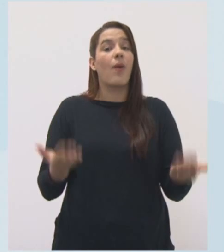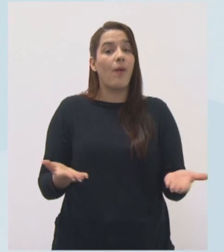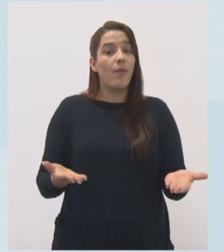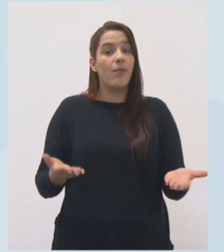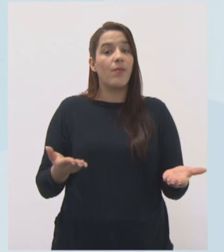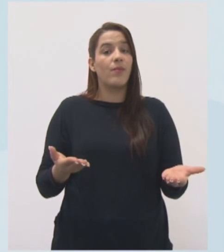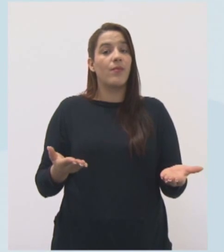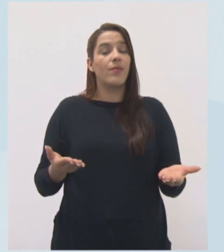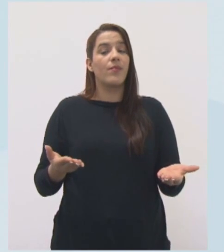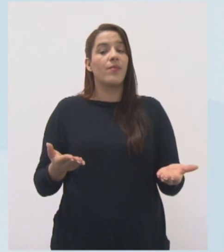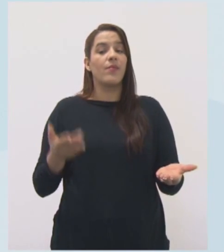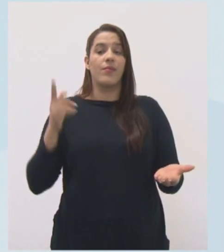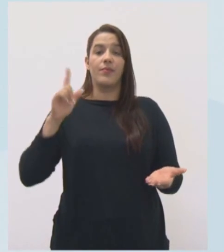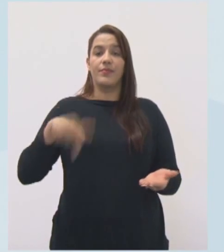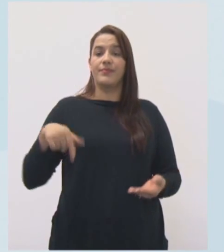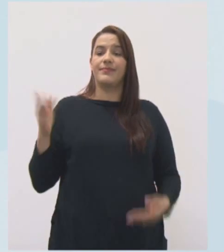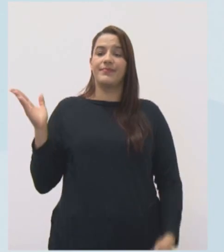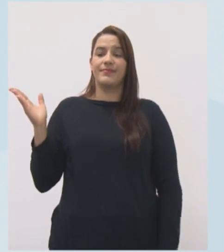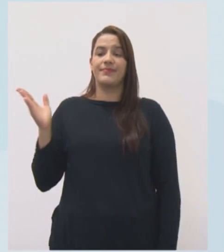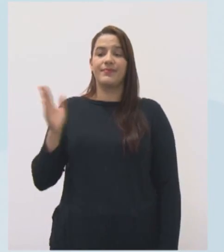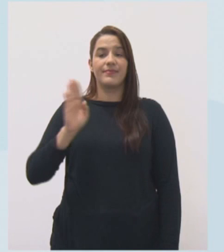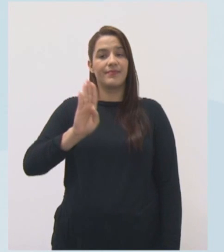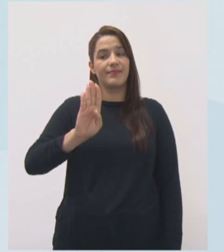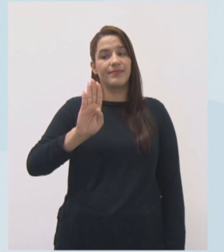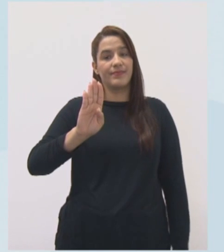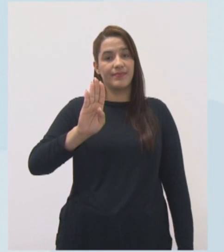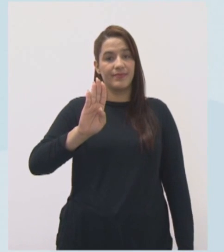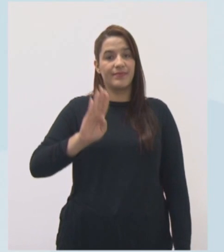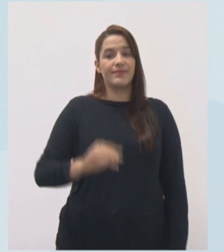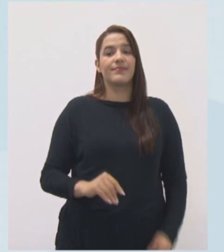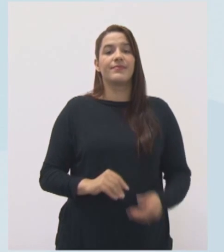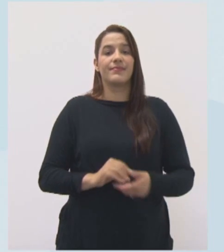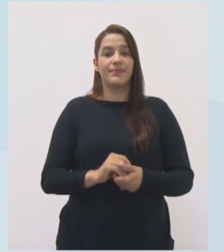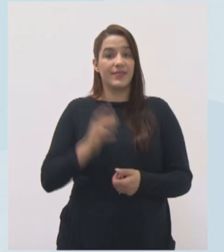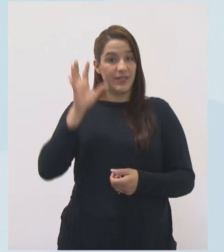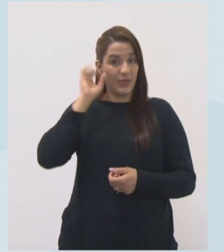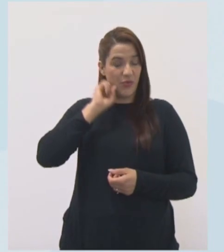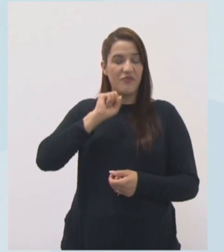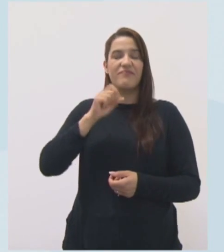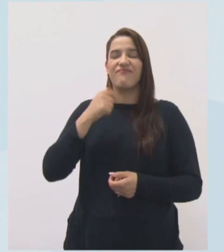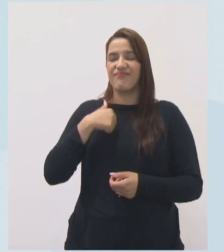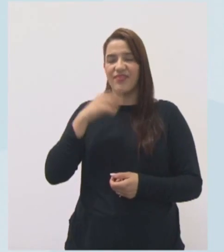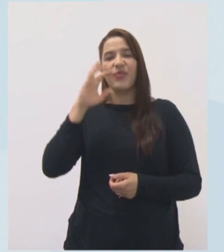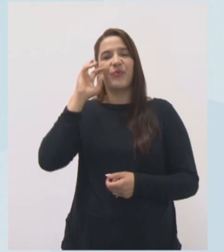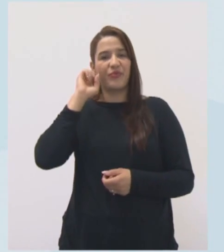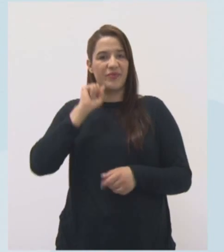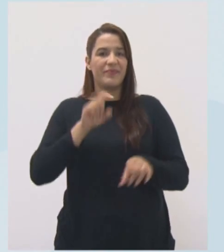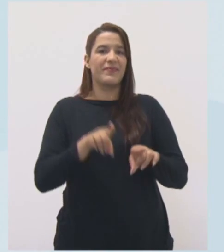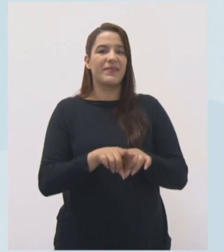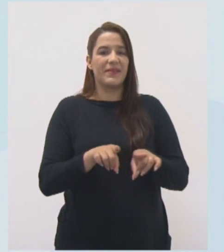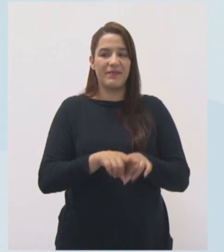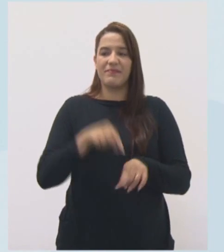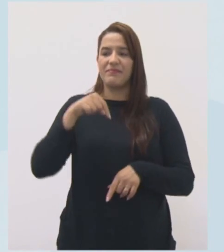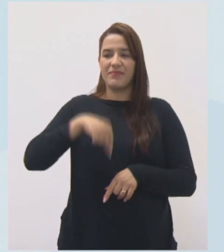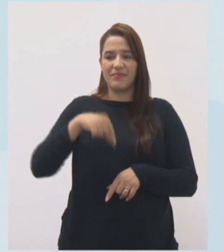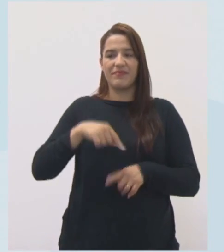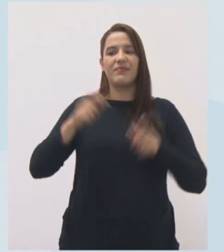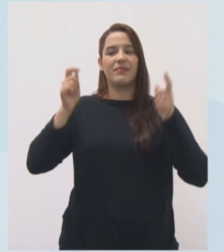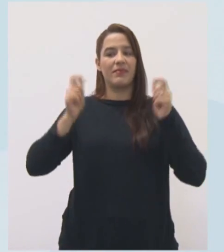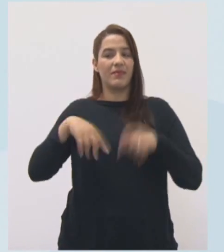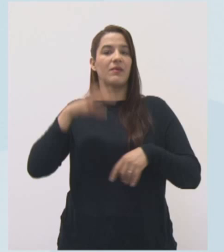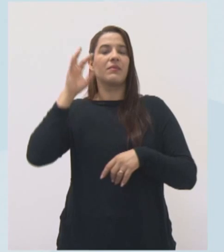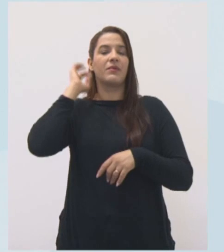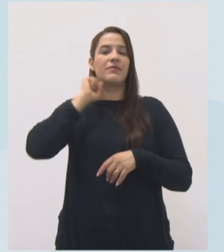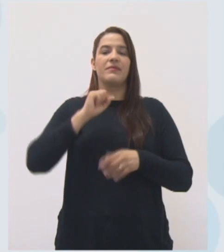letra B. Eu ouvi a galerinha falando, hein? Eu também ouvi. Daqui do estúdio deu para ouvir, hein?